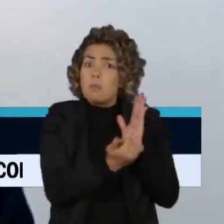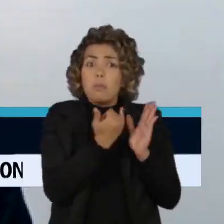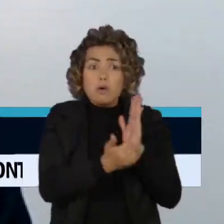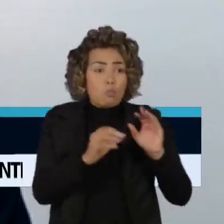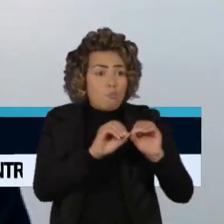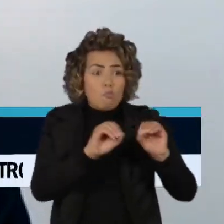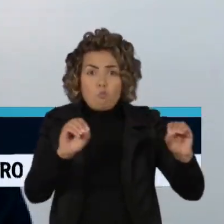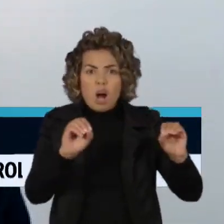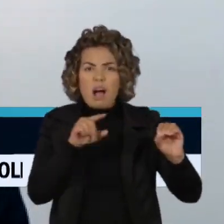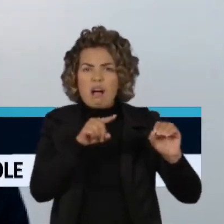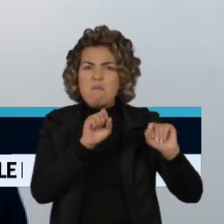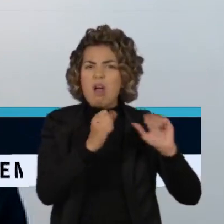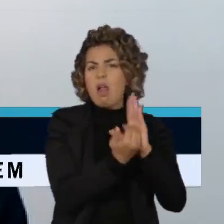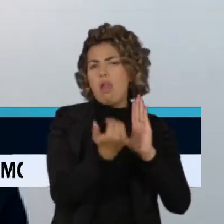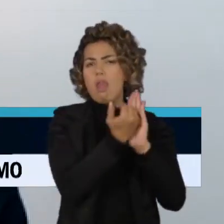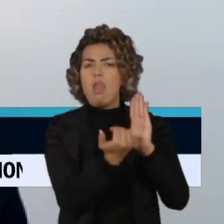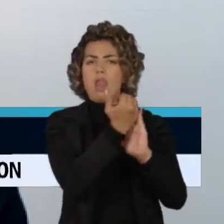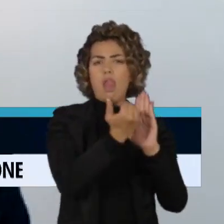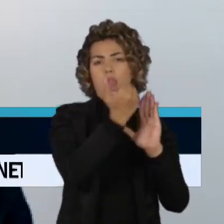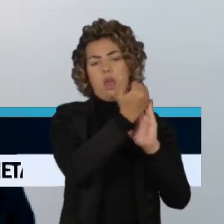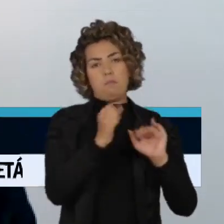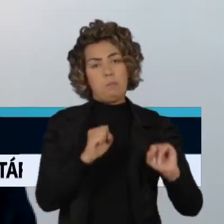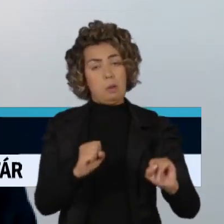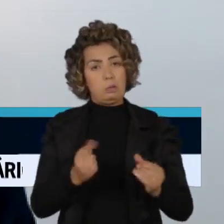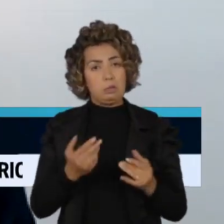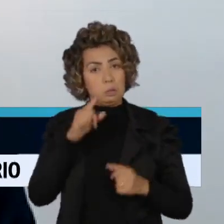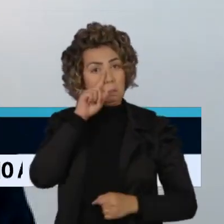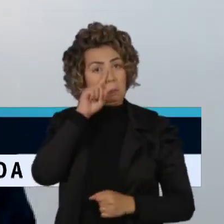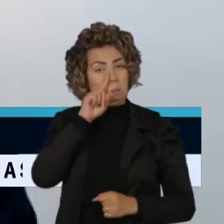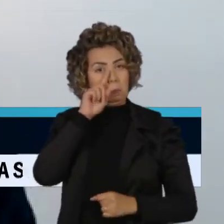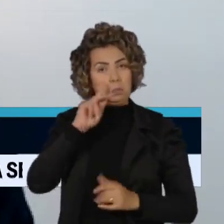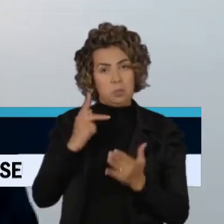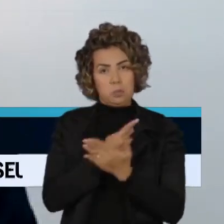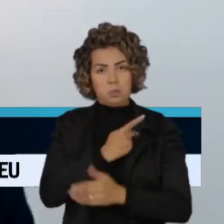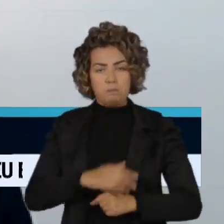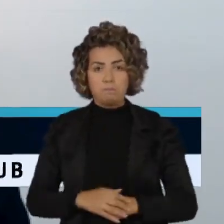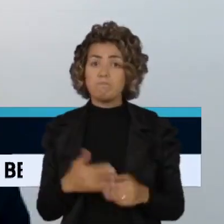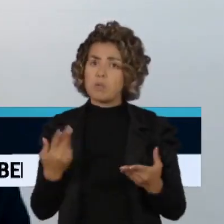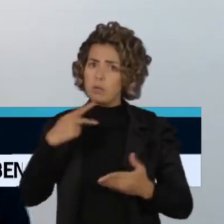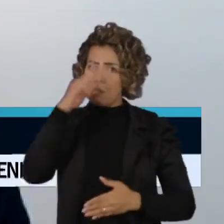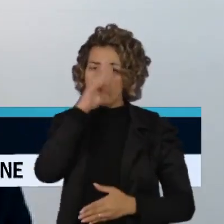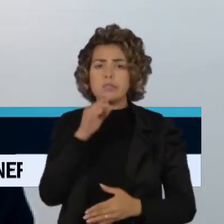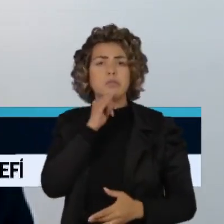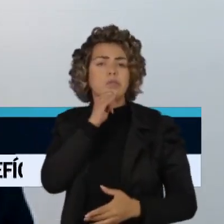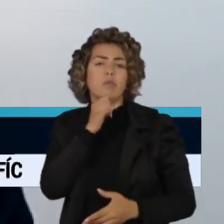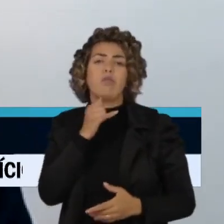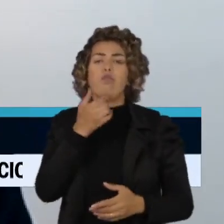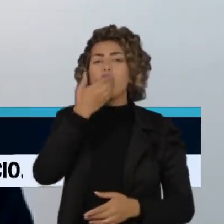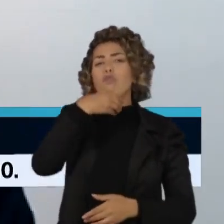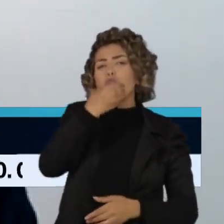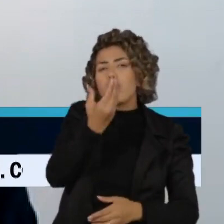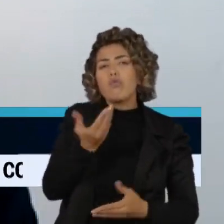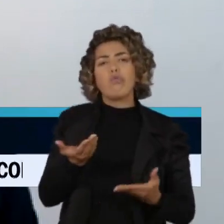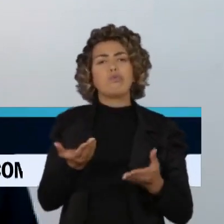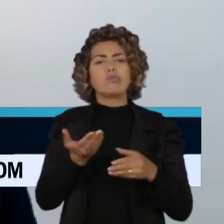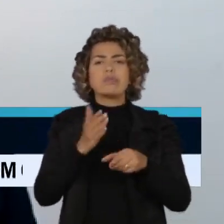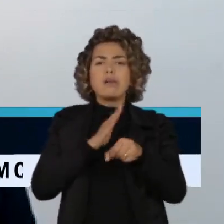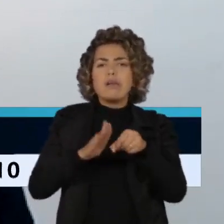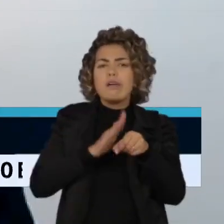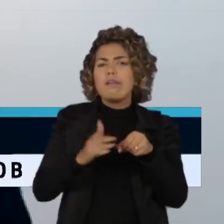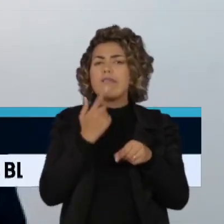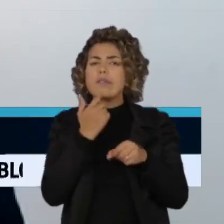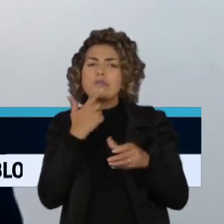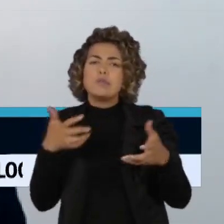a tributação no Brasil já considera a alimentação forte granjeiros né as frutas verduras legumes são isentos de